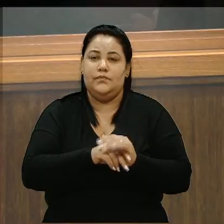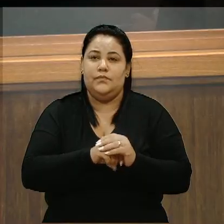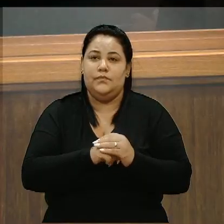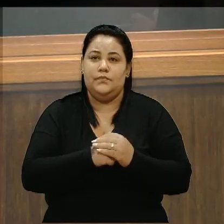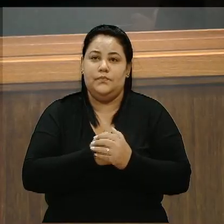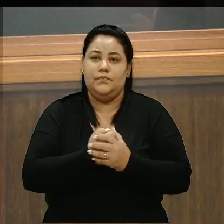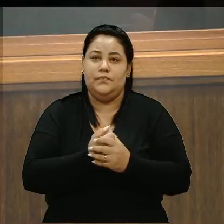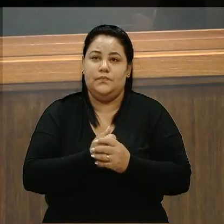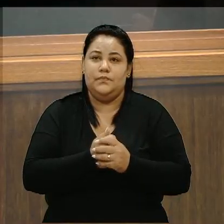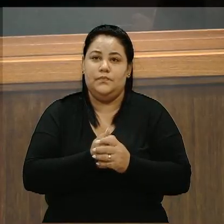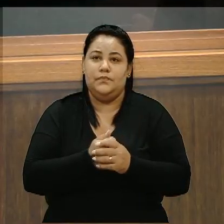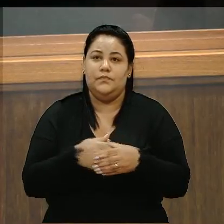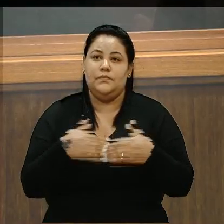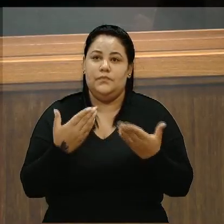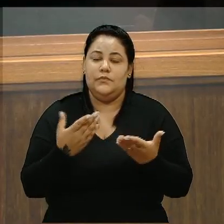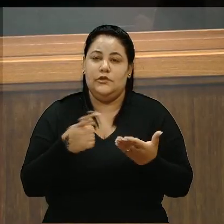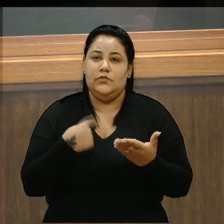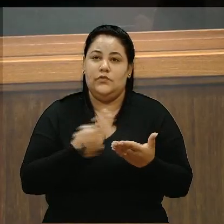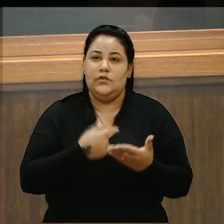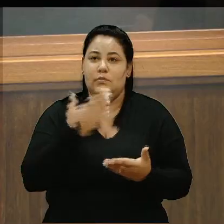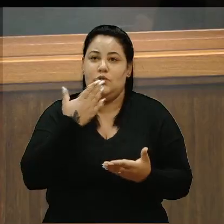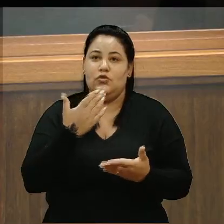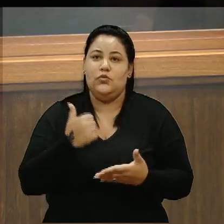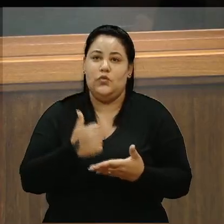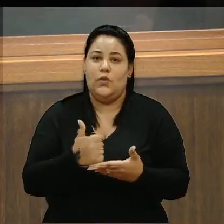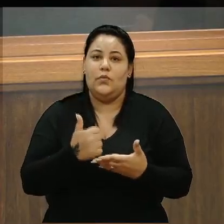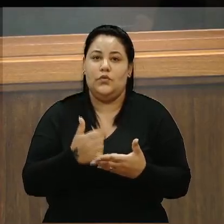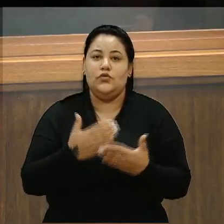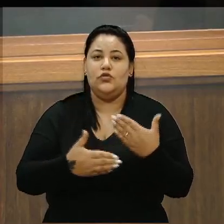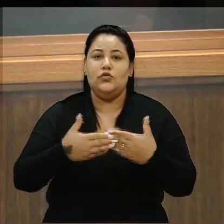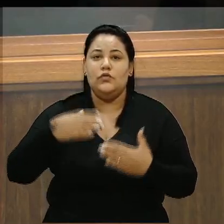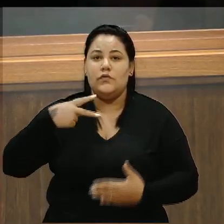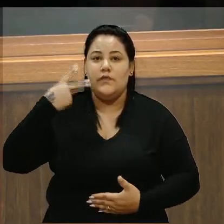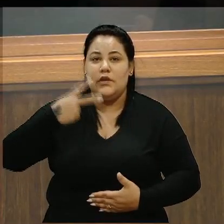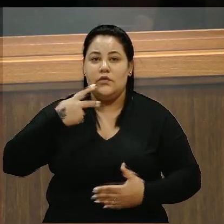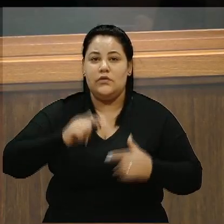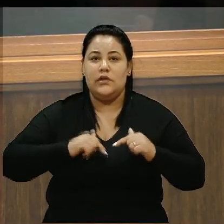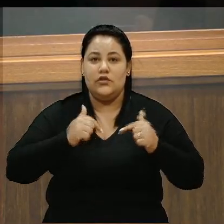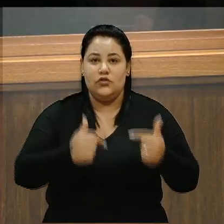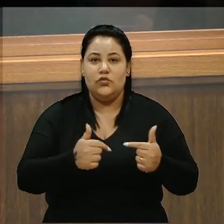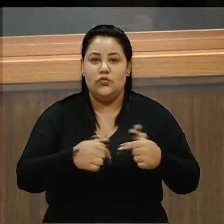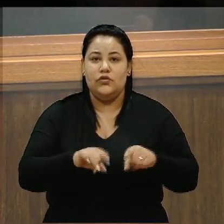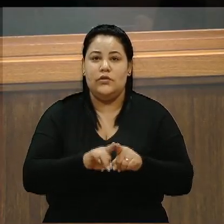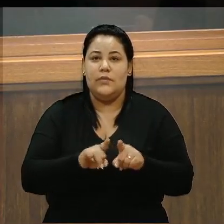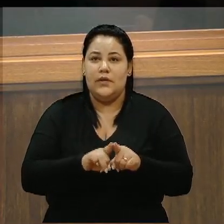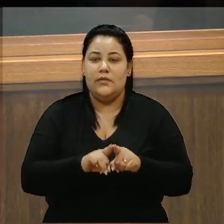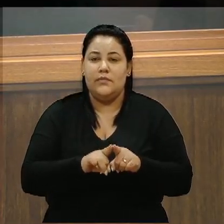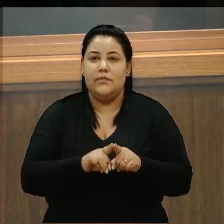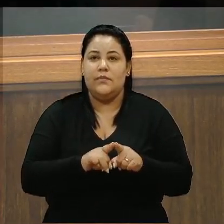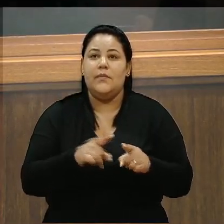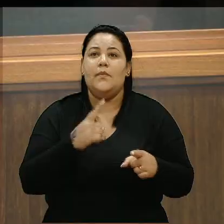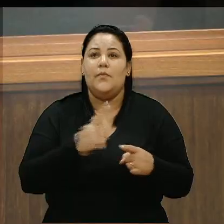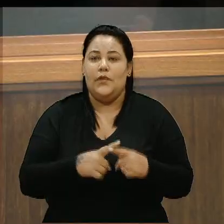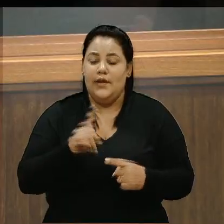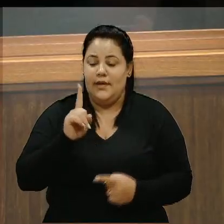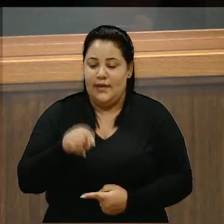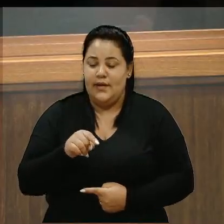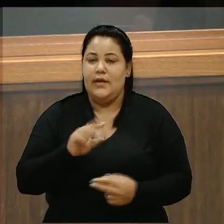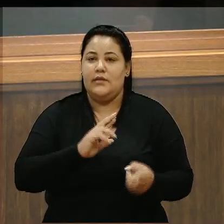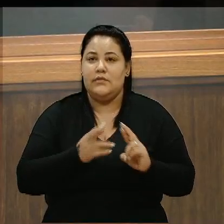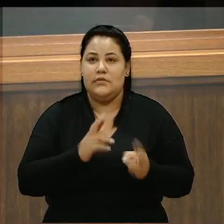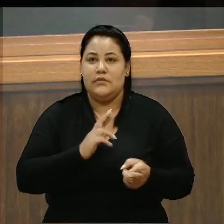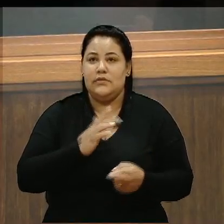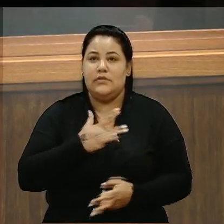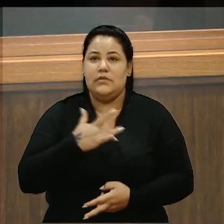Então, nós solicitamos apoio de todos os vereadores nessa ação, porque isso é uma questão de saúde pública. Quando